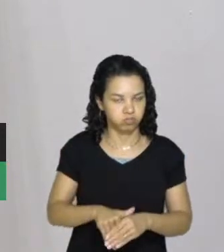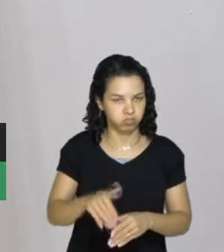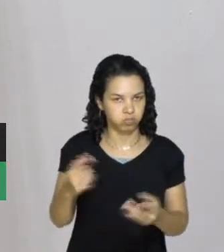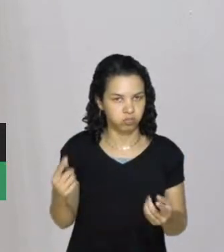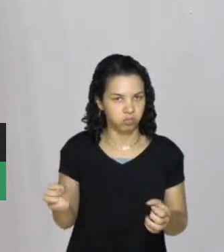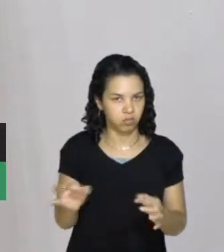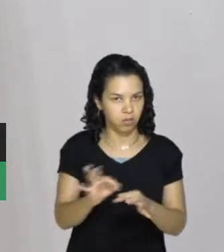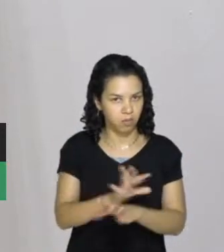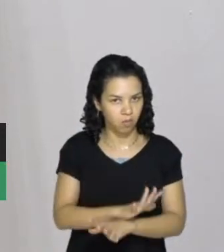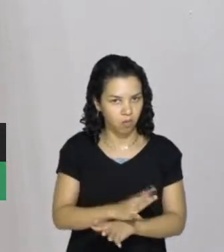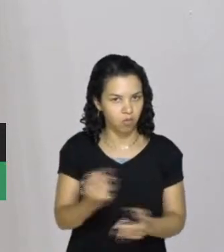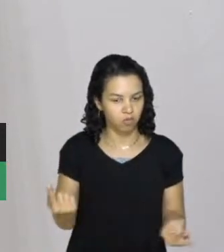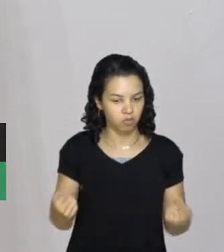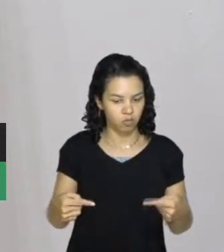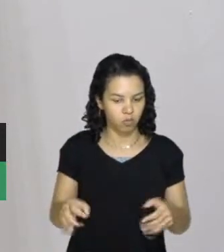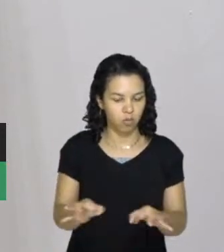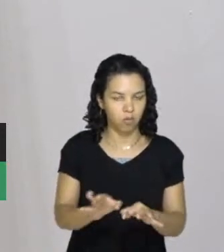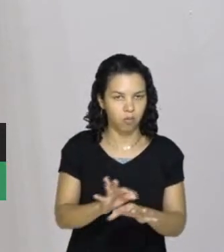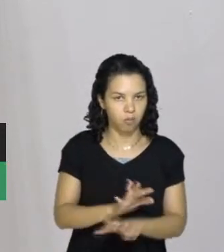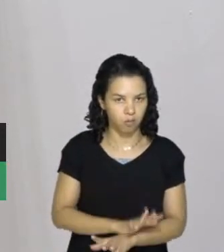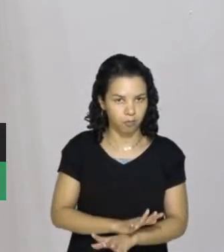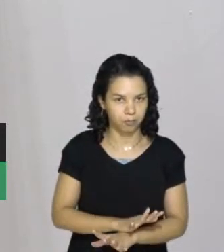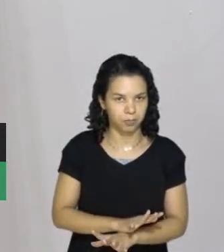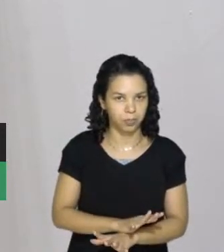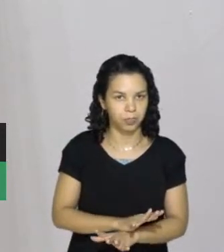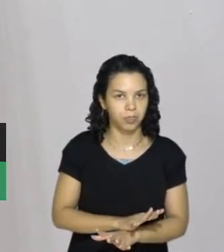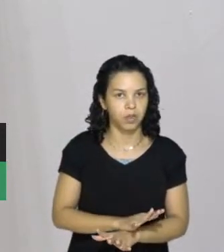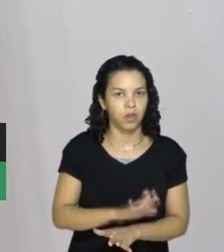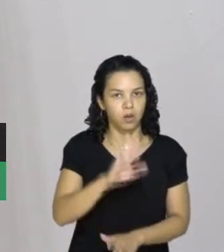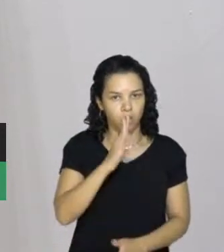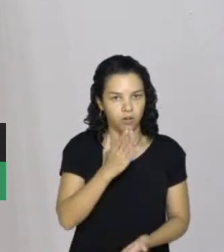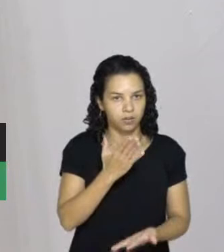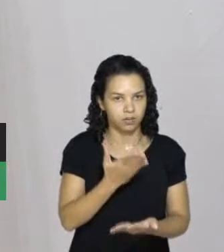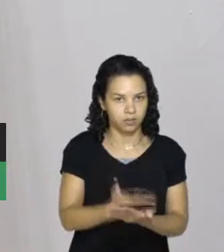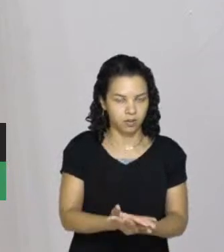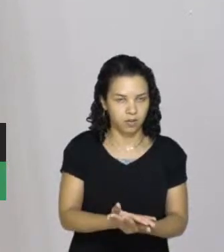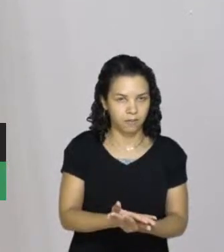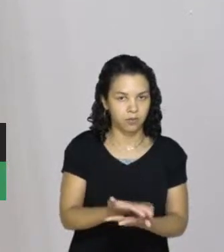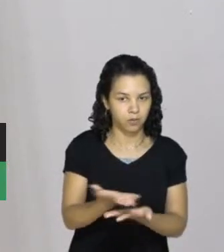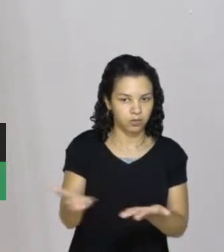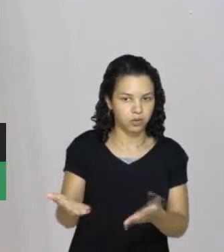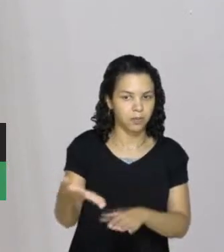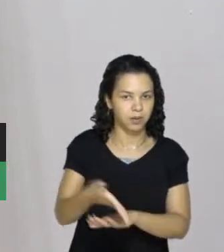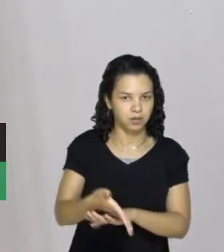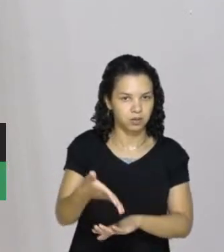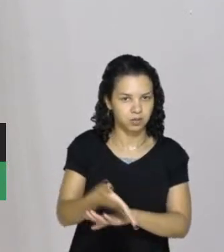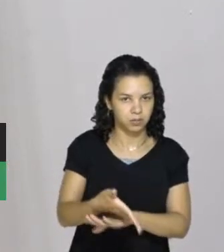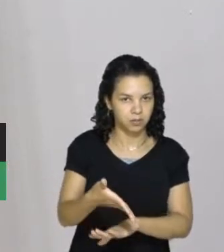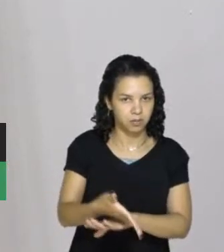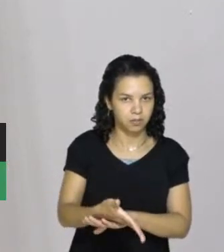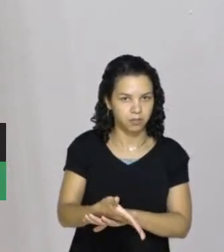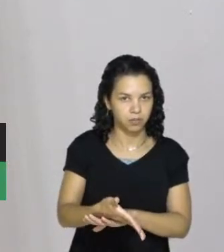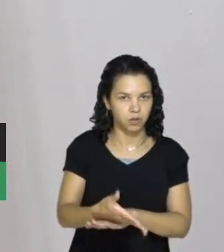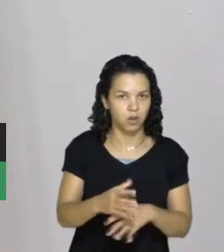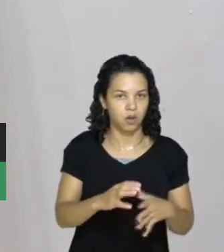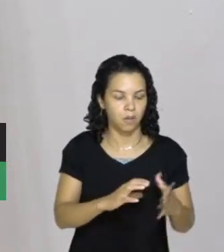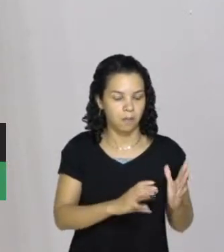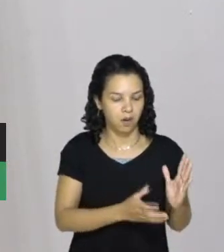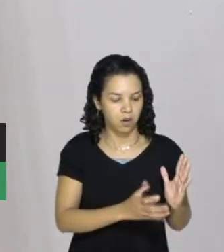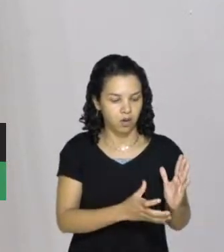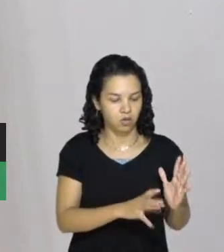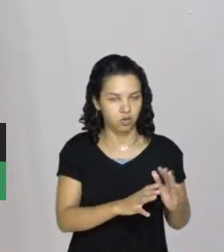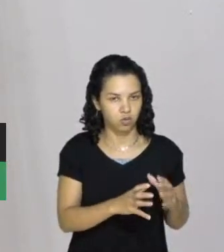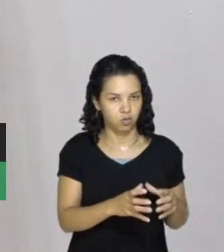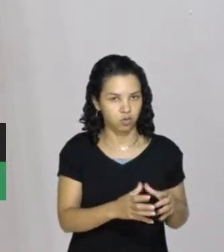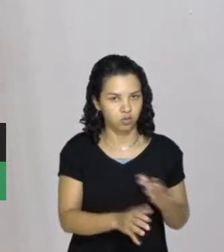acreditar e que tenha participação de todos vocês. isso será um governo, não é um governo de partido, é um governo